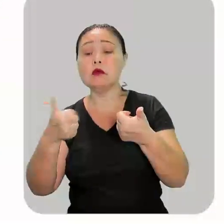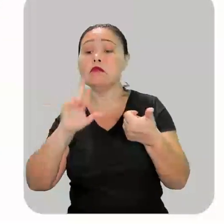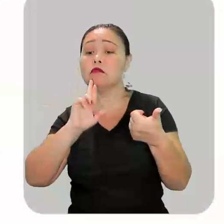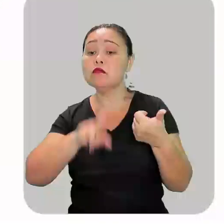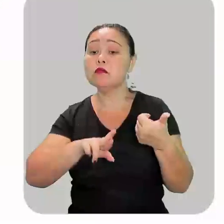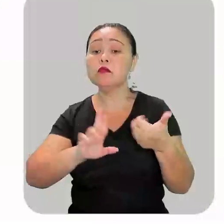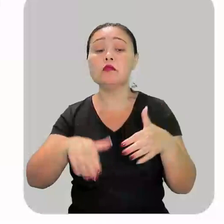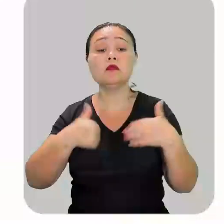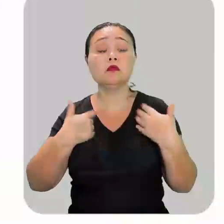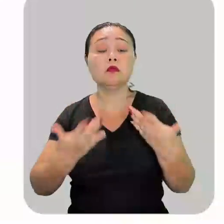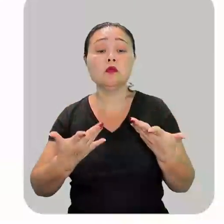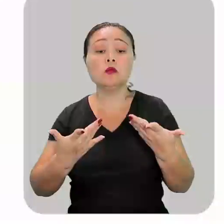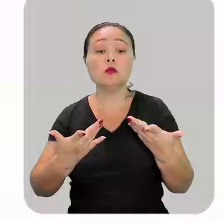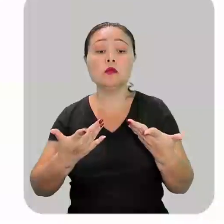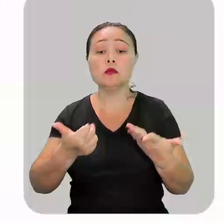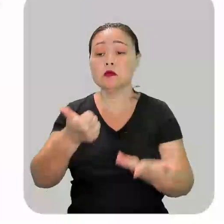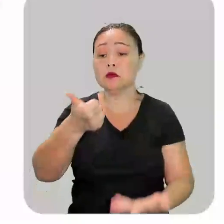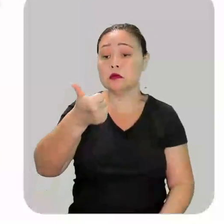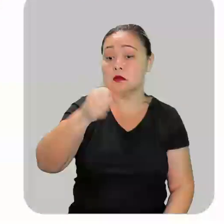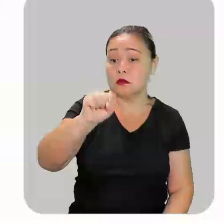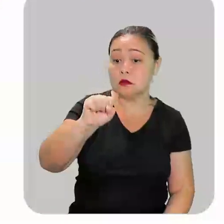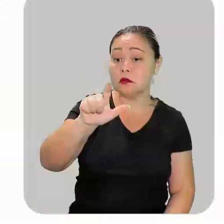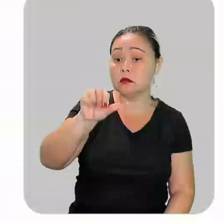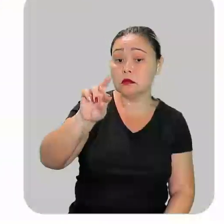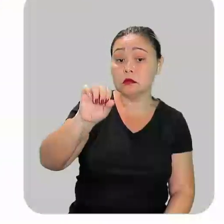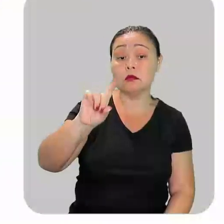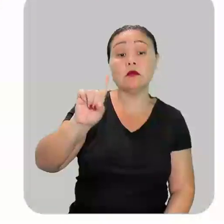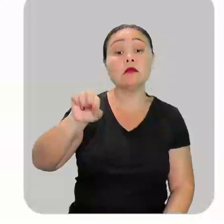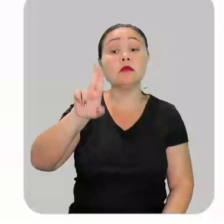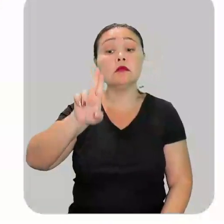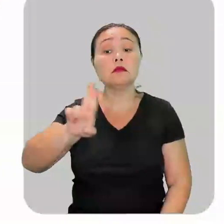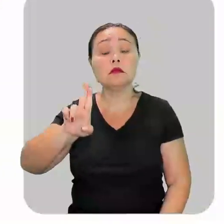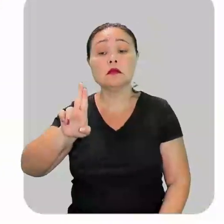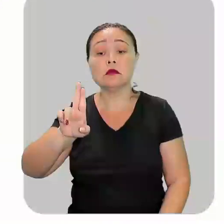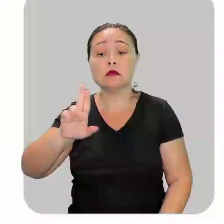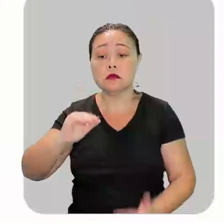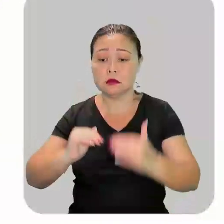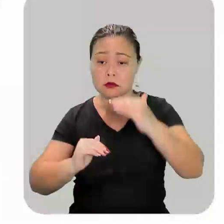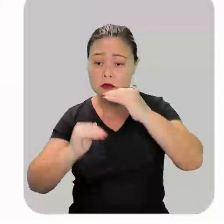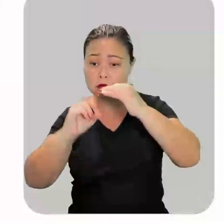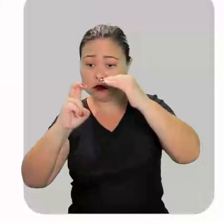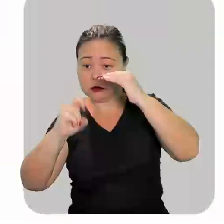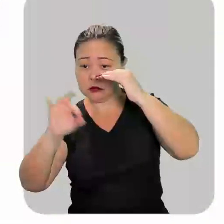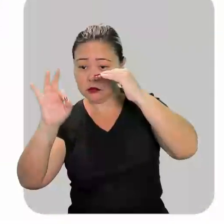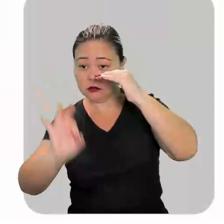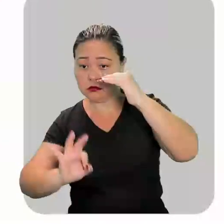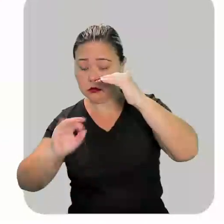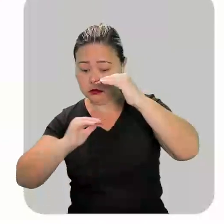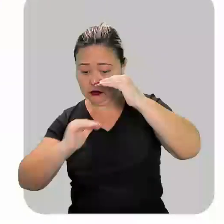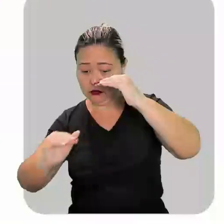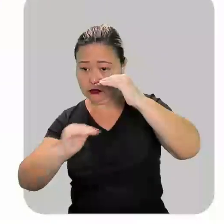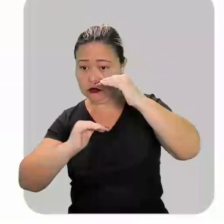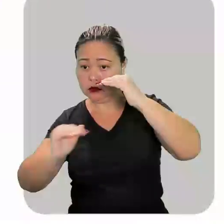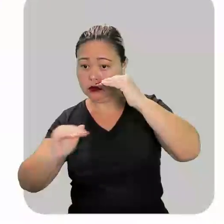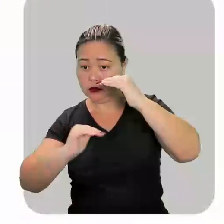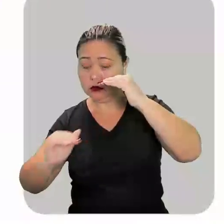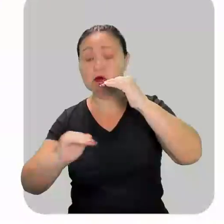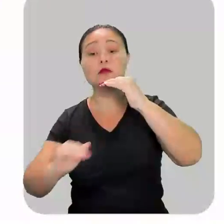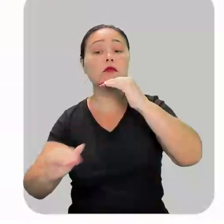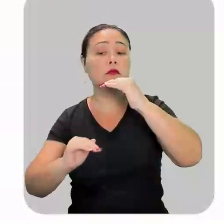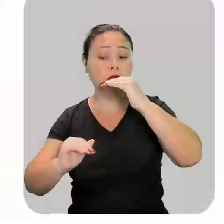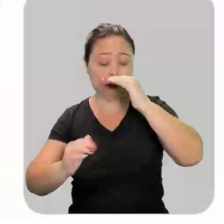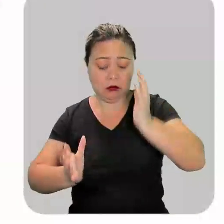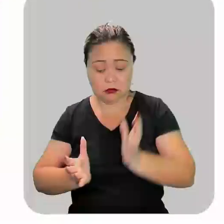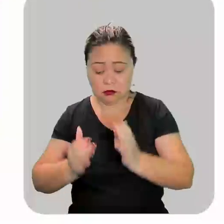algumas conclusões. 18 litros, mas a gente está usando a ocupação de 50% da sua capacidade, Isso. Ou seja, metade,